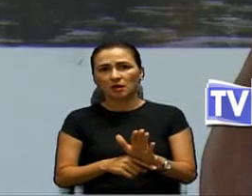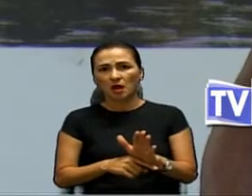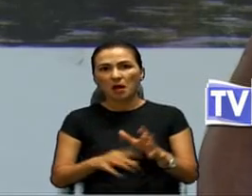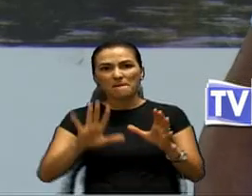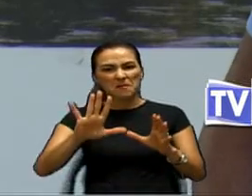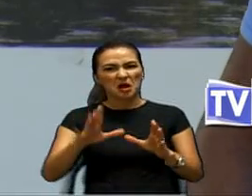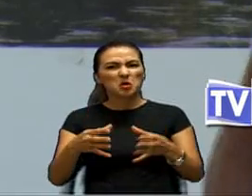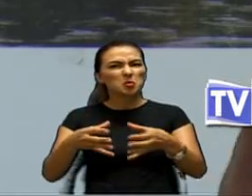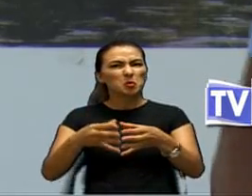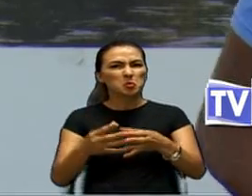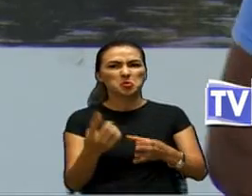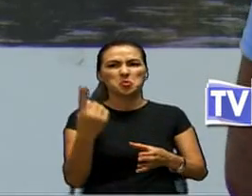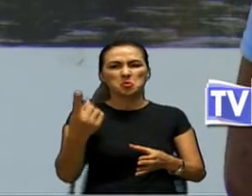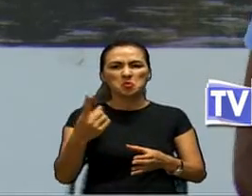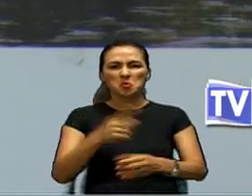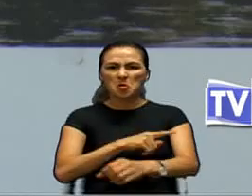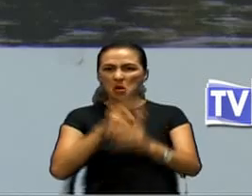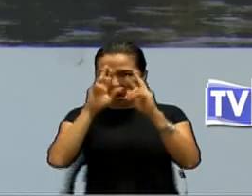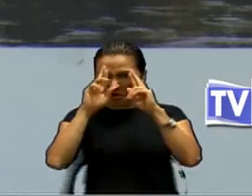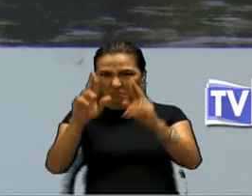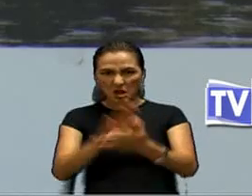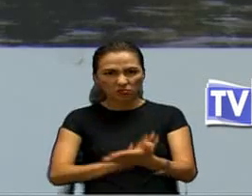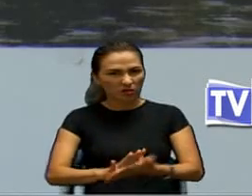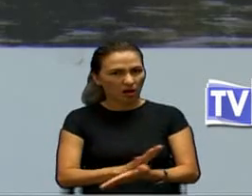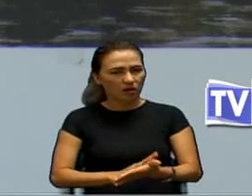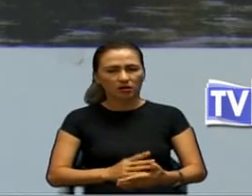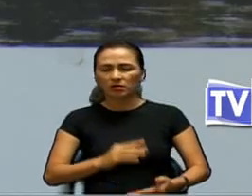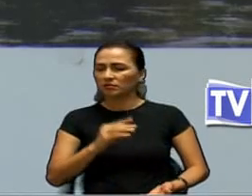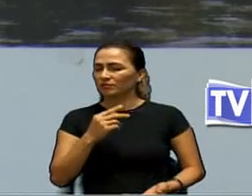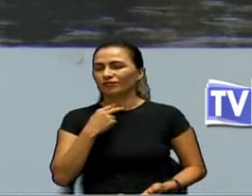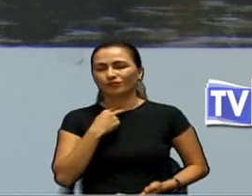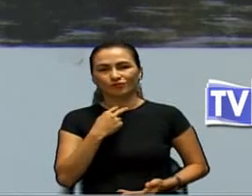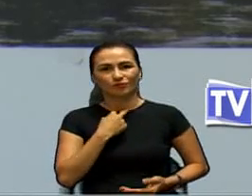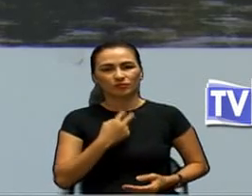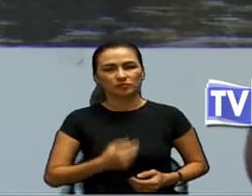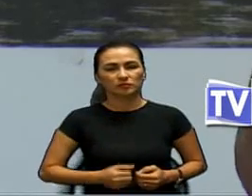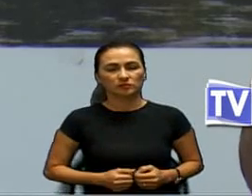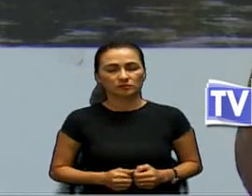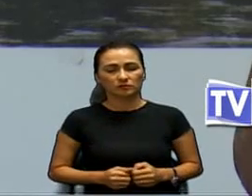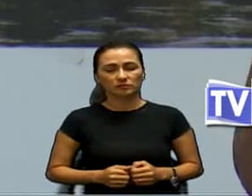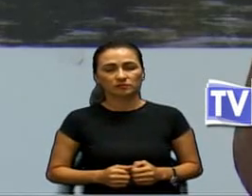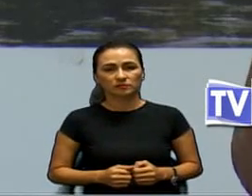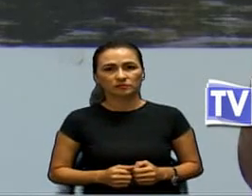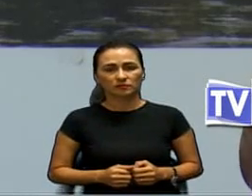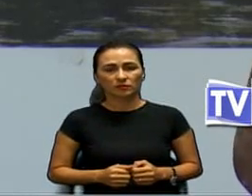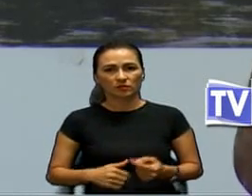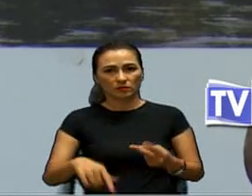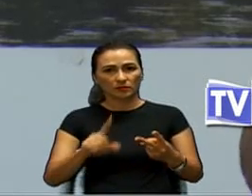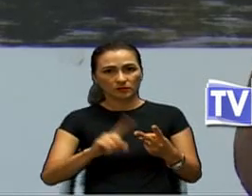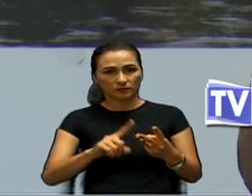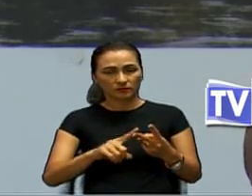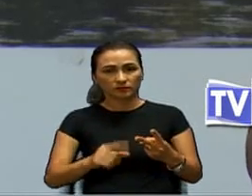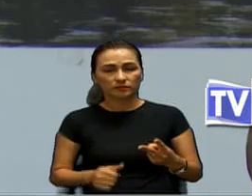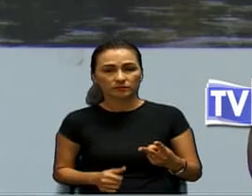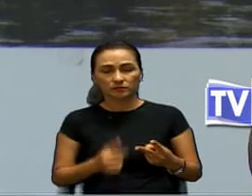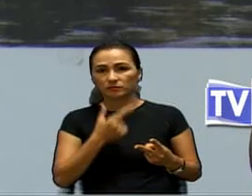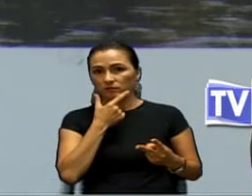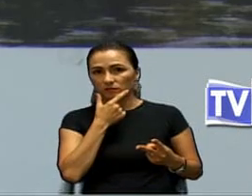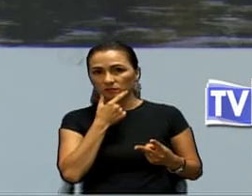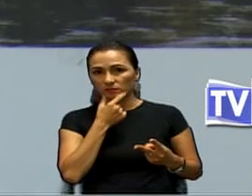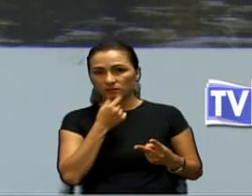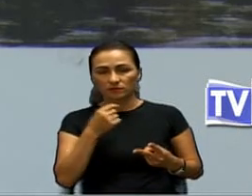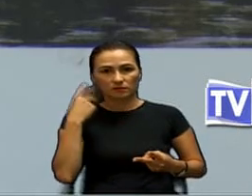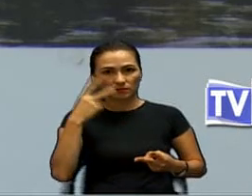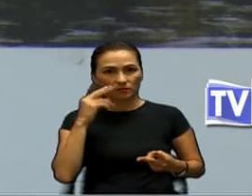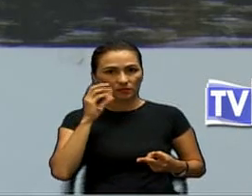cidade. Somado a isso, veio também uma postagem do senhor Hudson